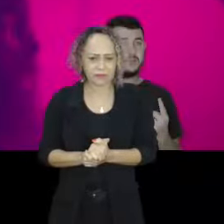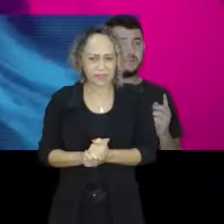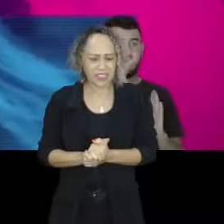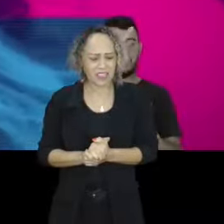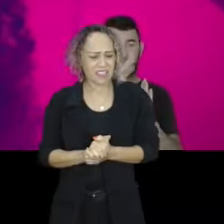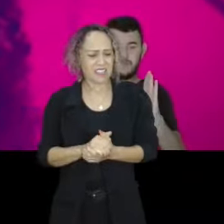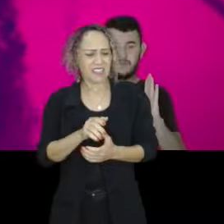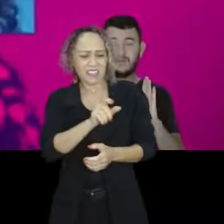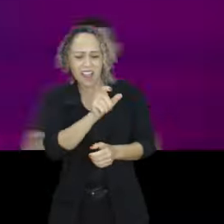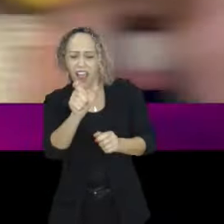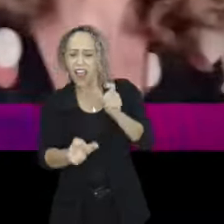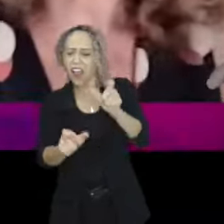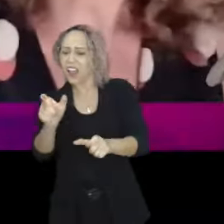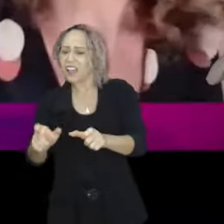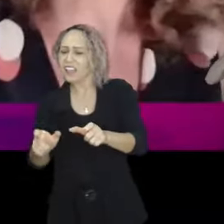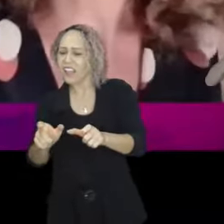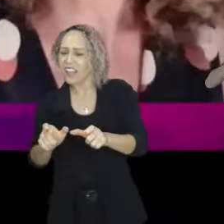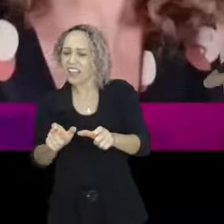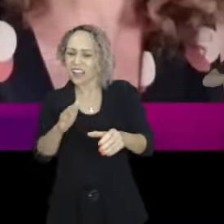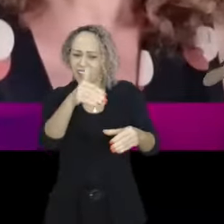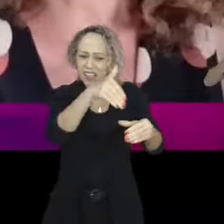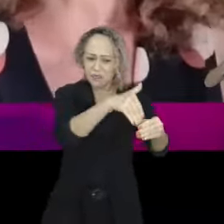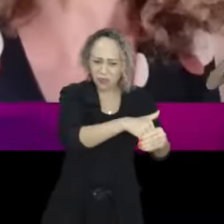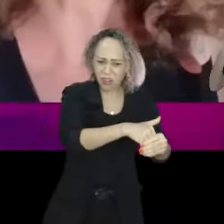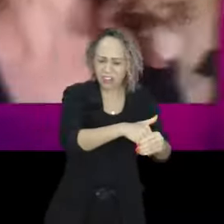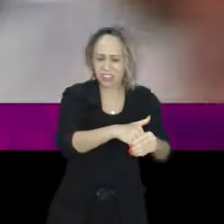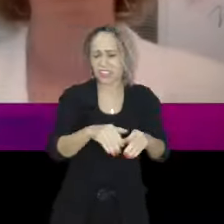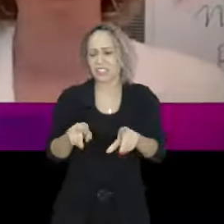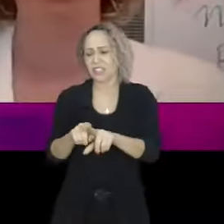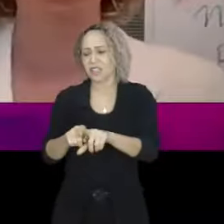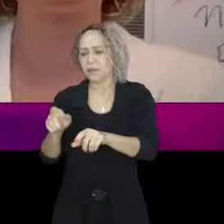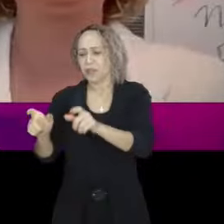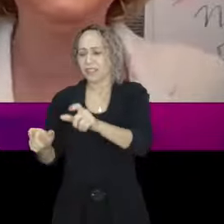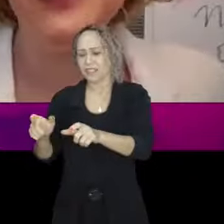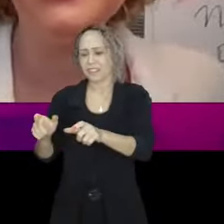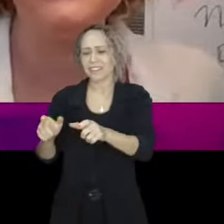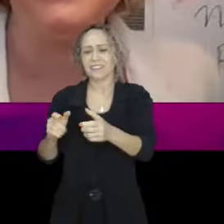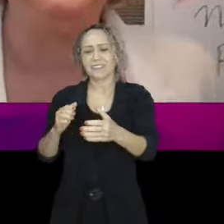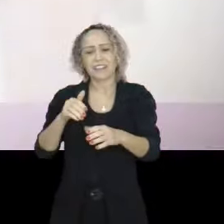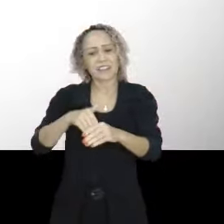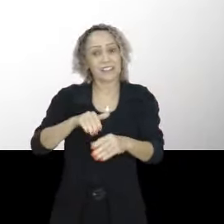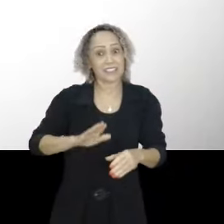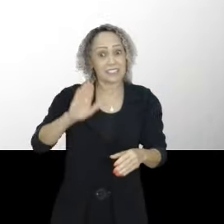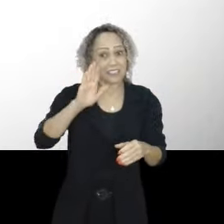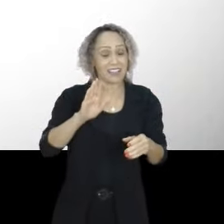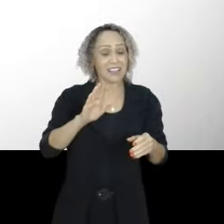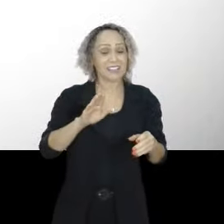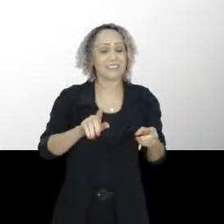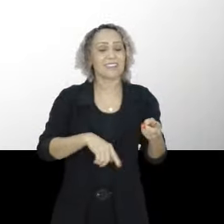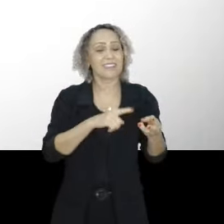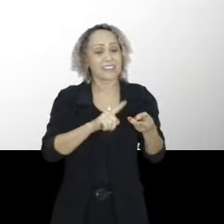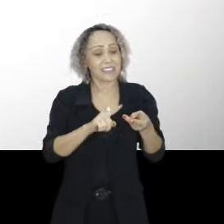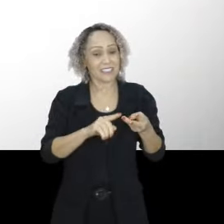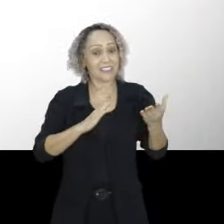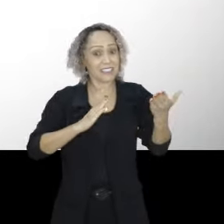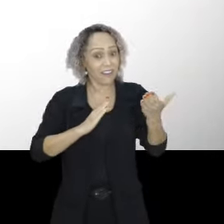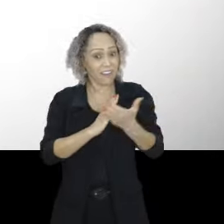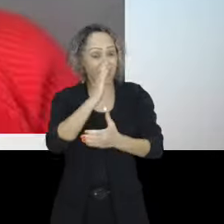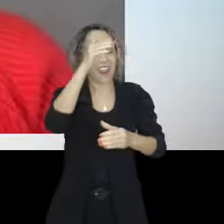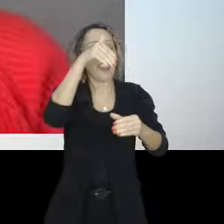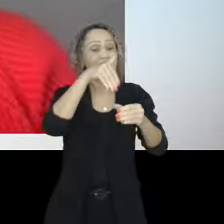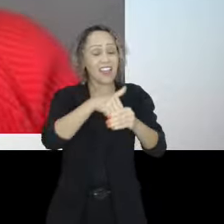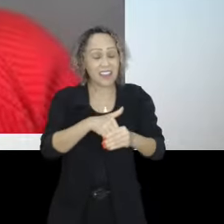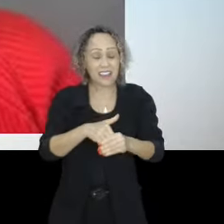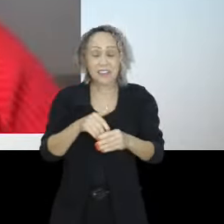Daquelas que votam, das que se candidatam e das eleitas. Porque no Brasil da